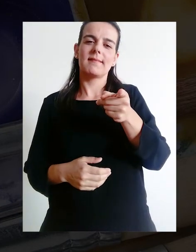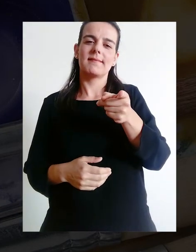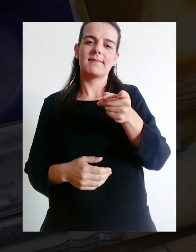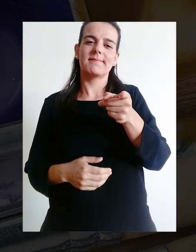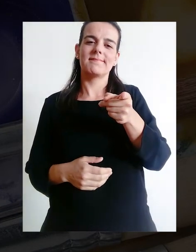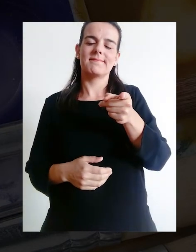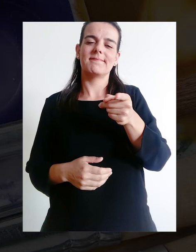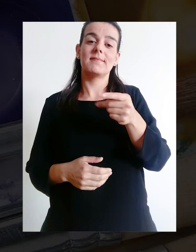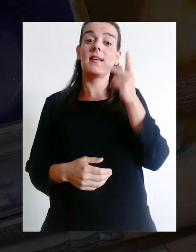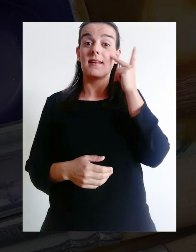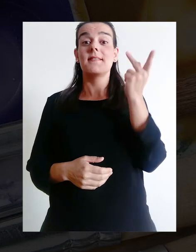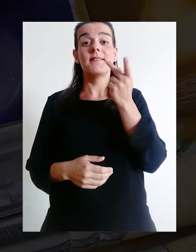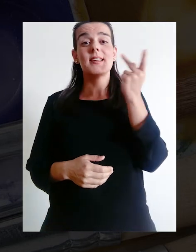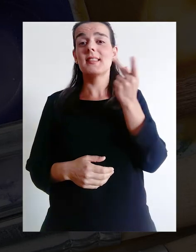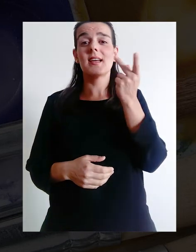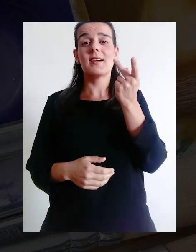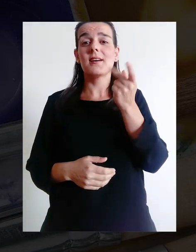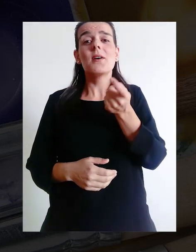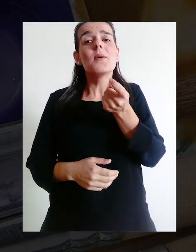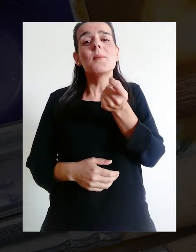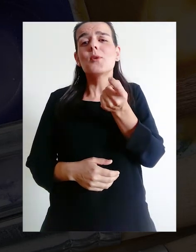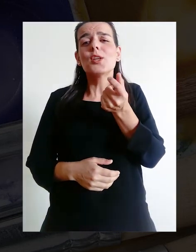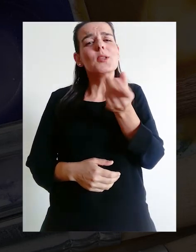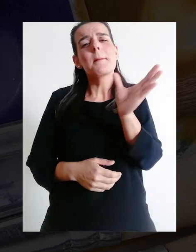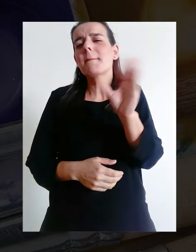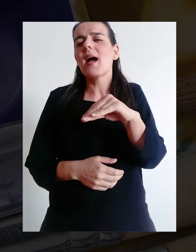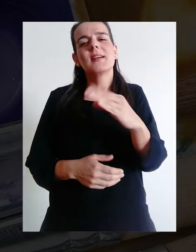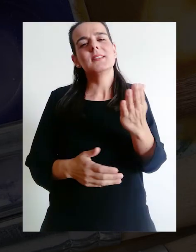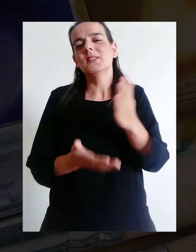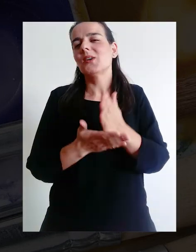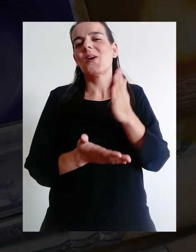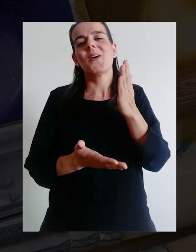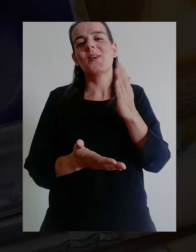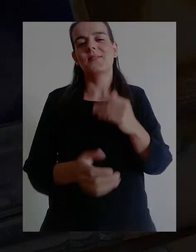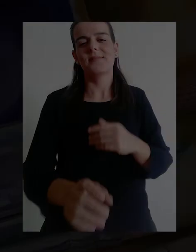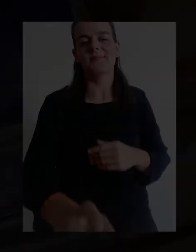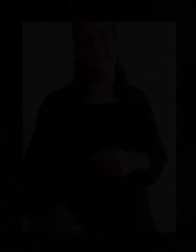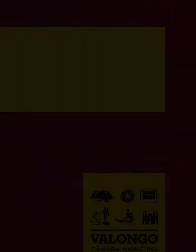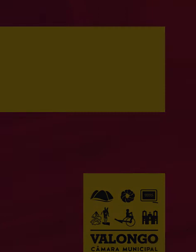Fica. A vida é só mais um bocado.